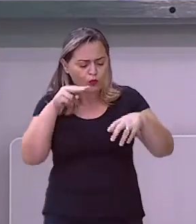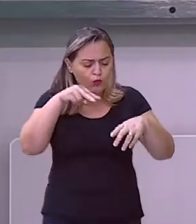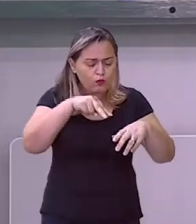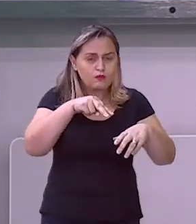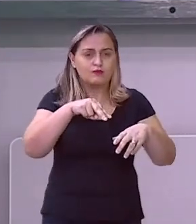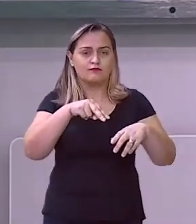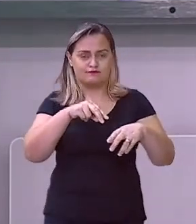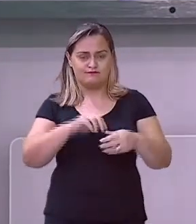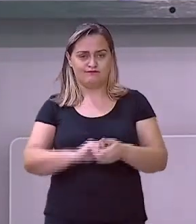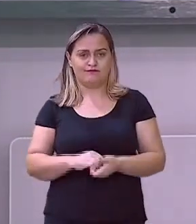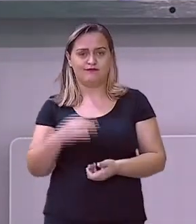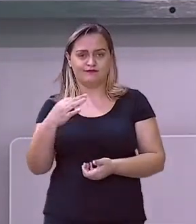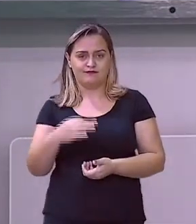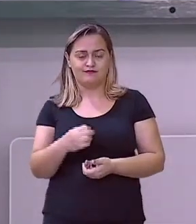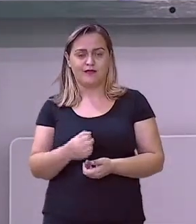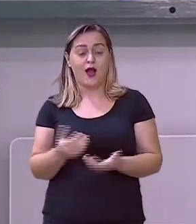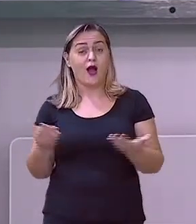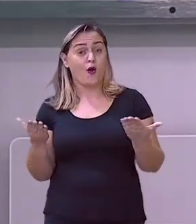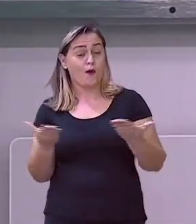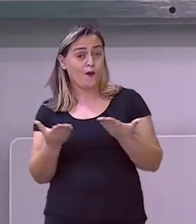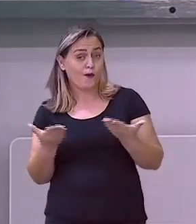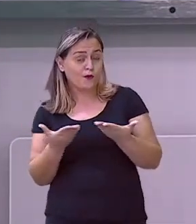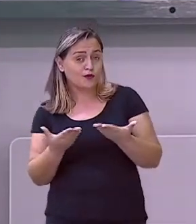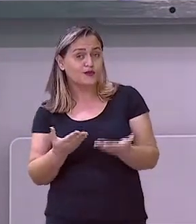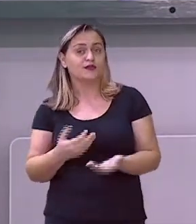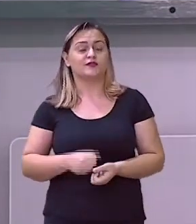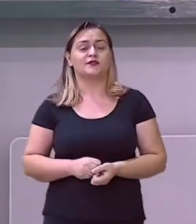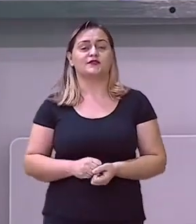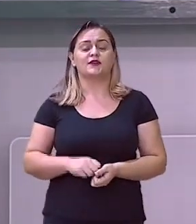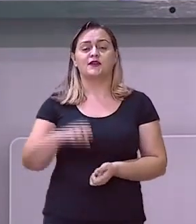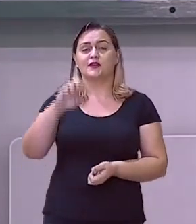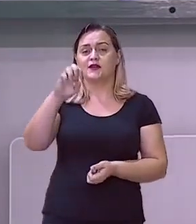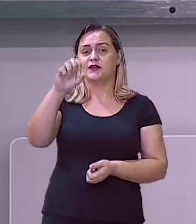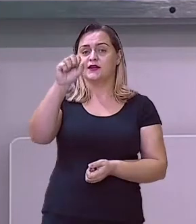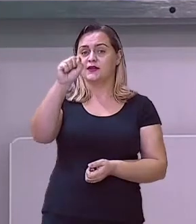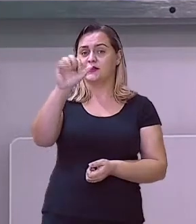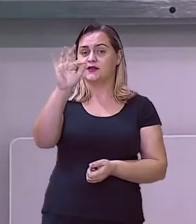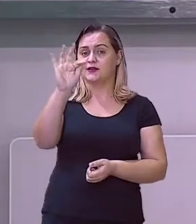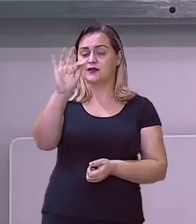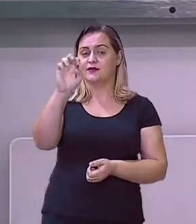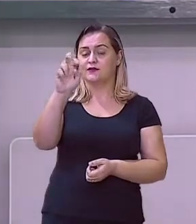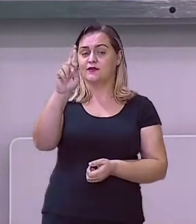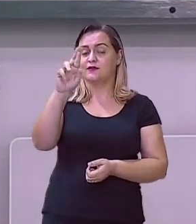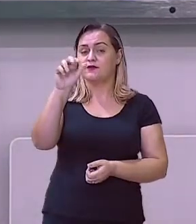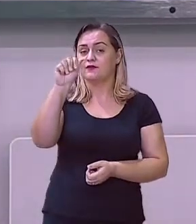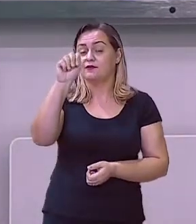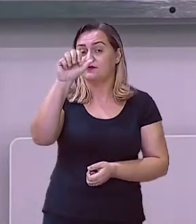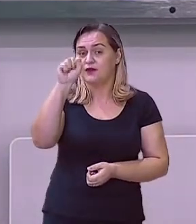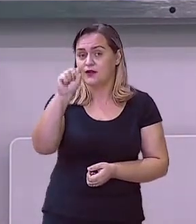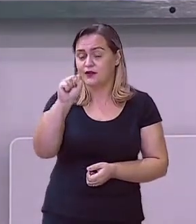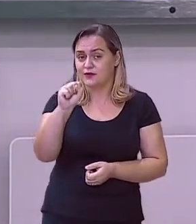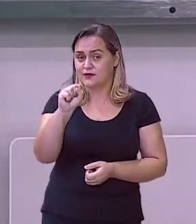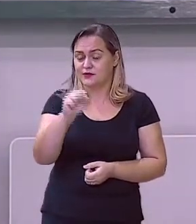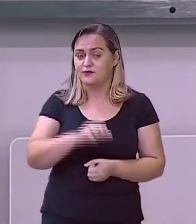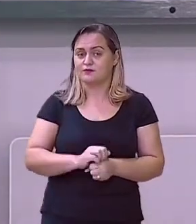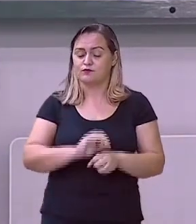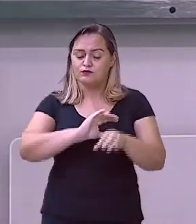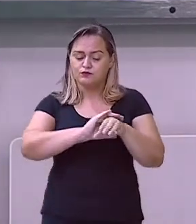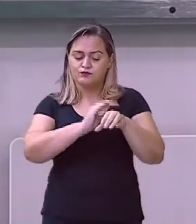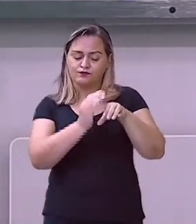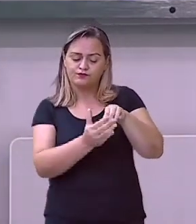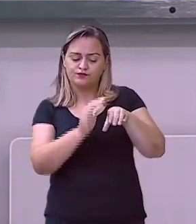vamos falar sobre as esferas da Terra, ou, se você quiser falar também,